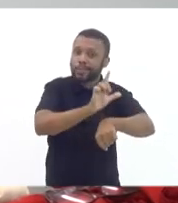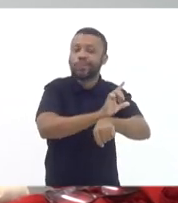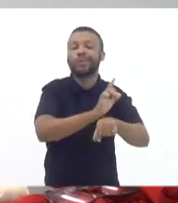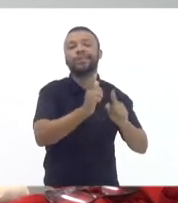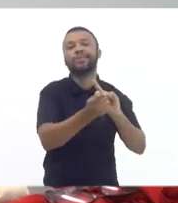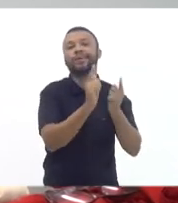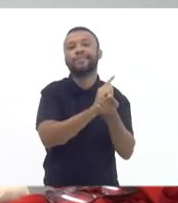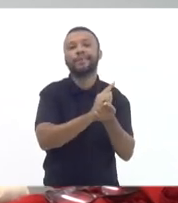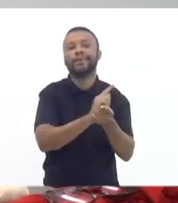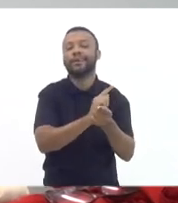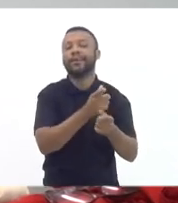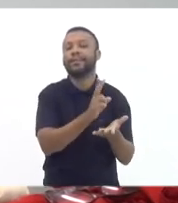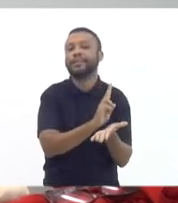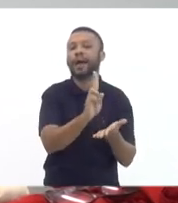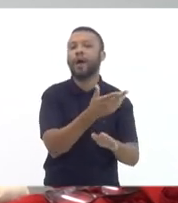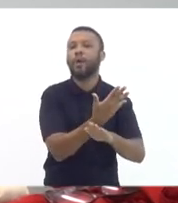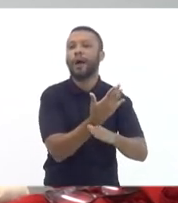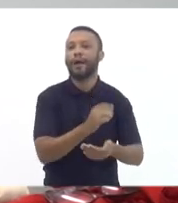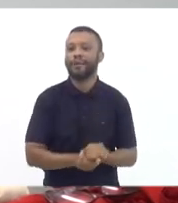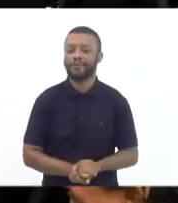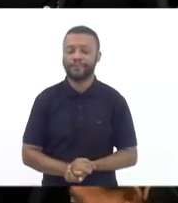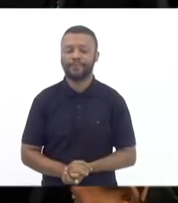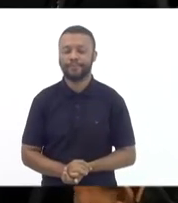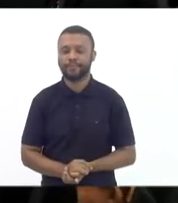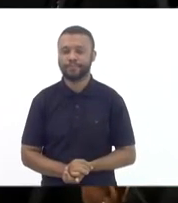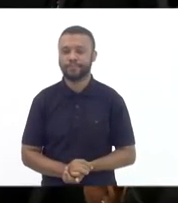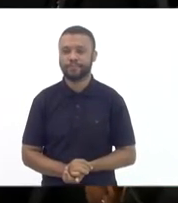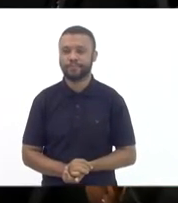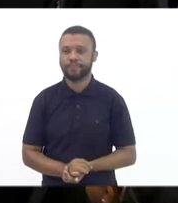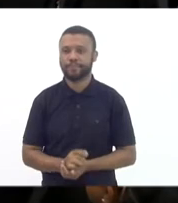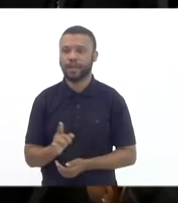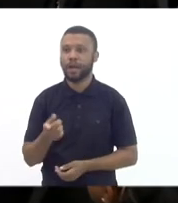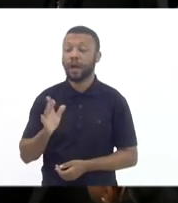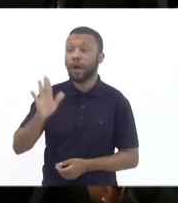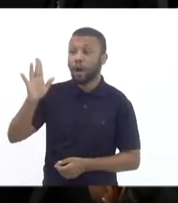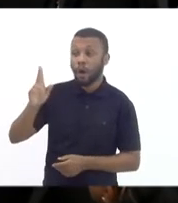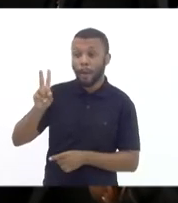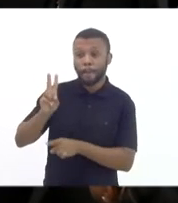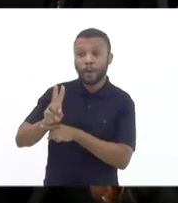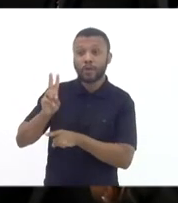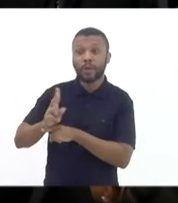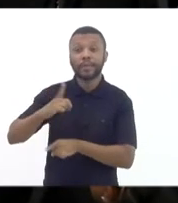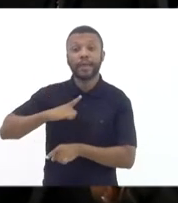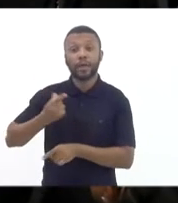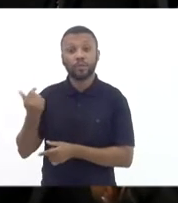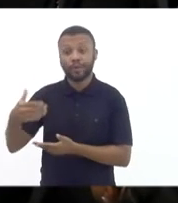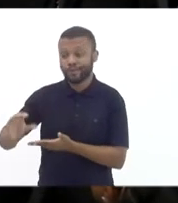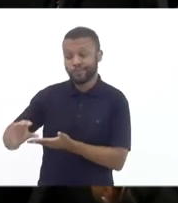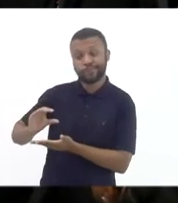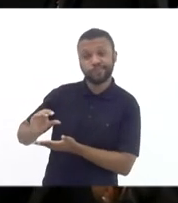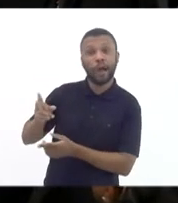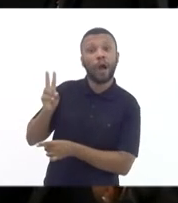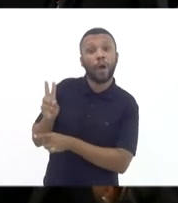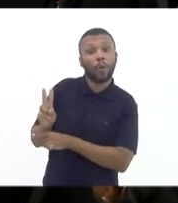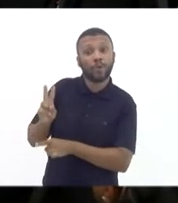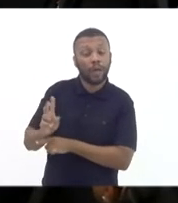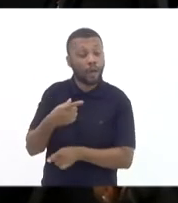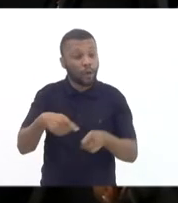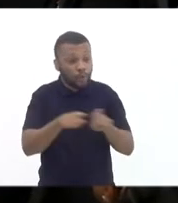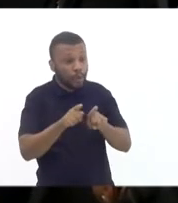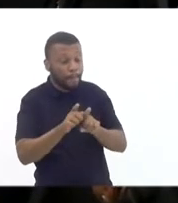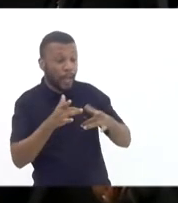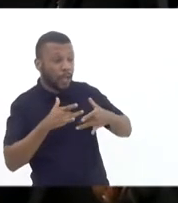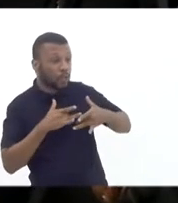Sim. Não, vou sim. O protetor, eu dou meu dinheiro para cuidar dos animais de rua. Eu também dou meu